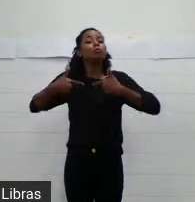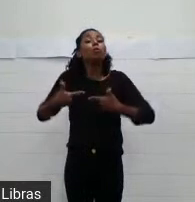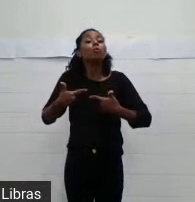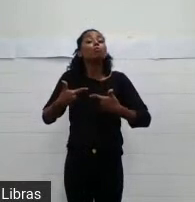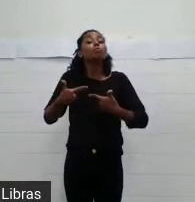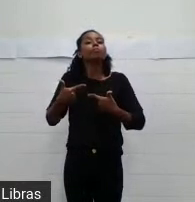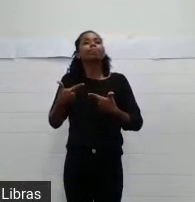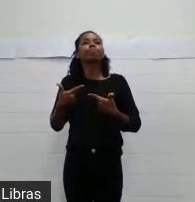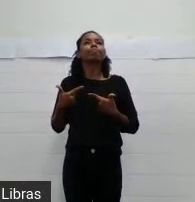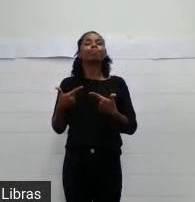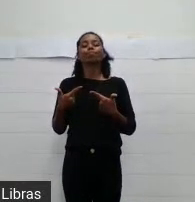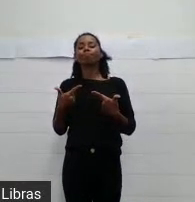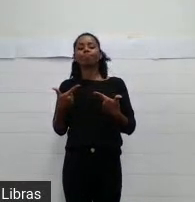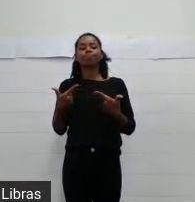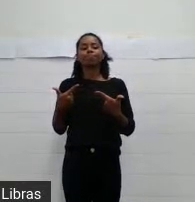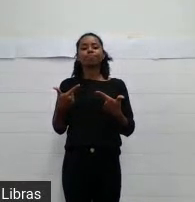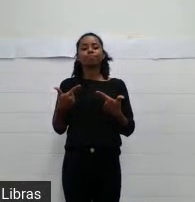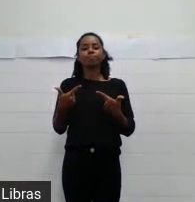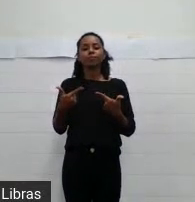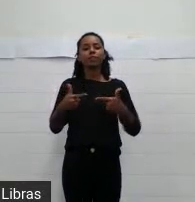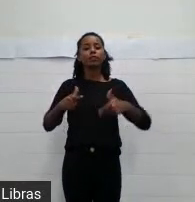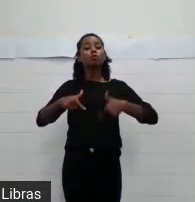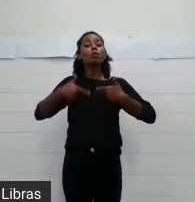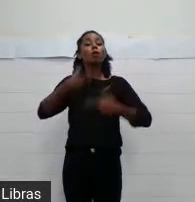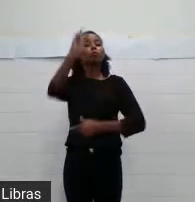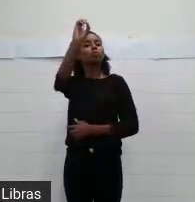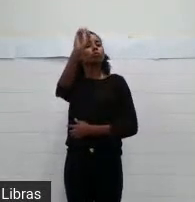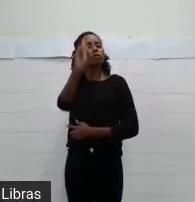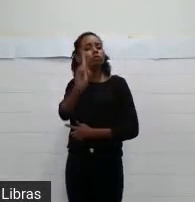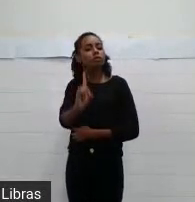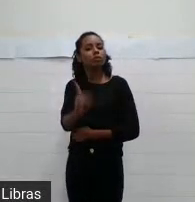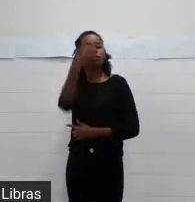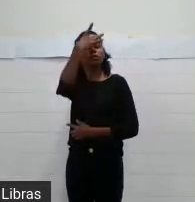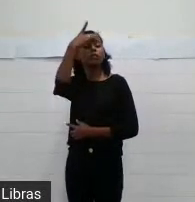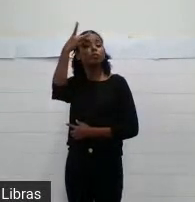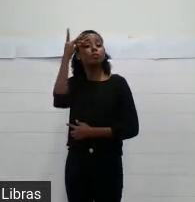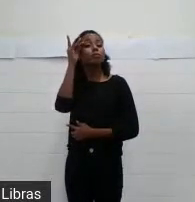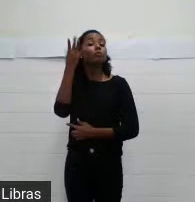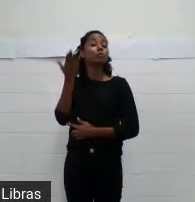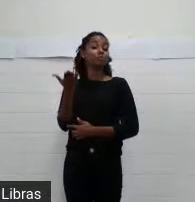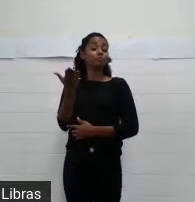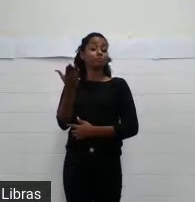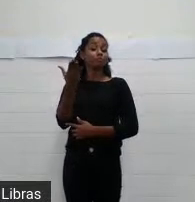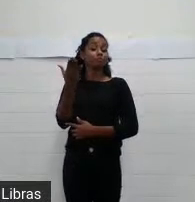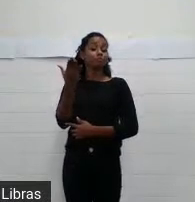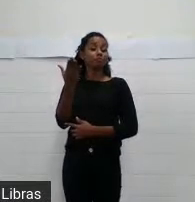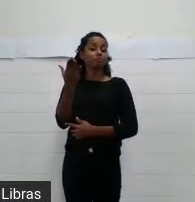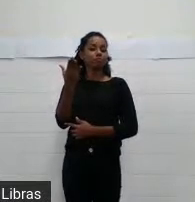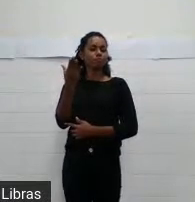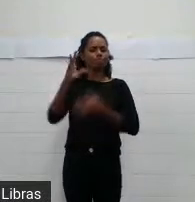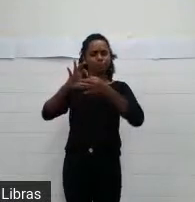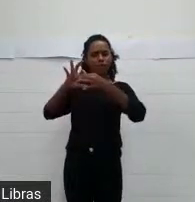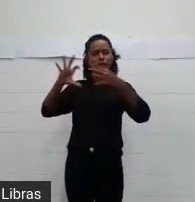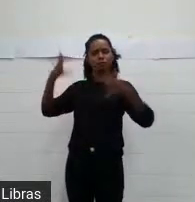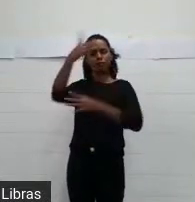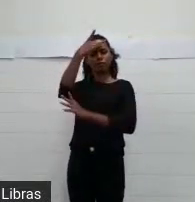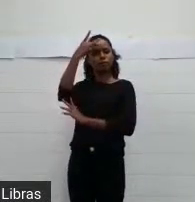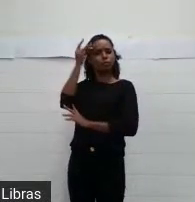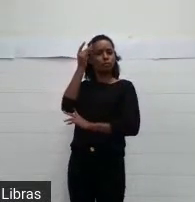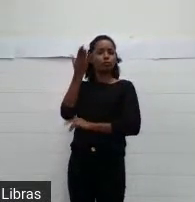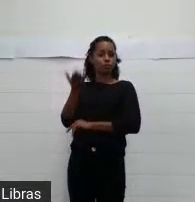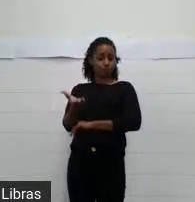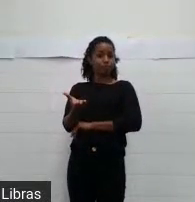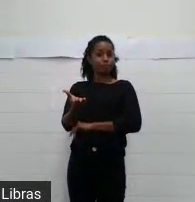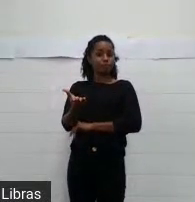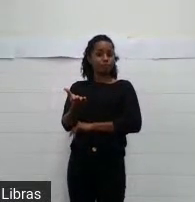defendia os direitos, né, das pessoas, da liberdade das pessoas. Então,